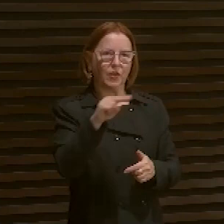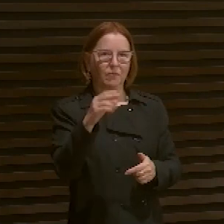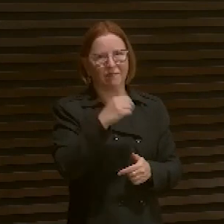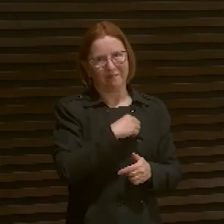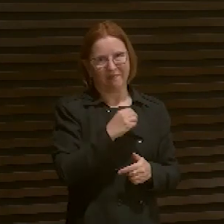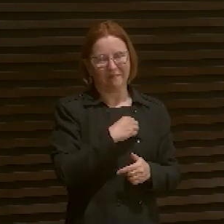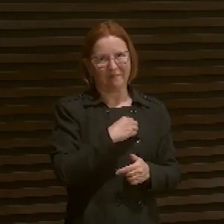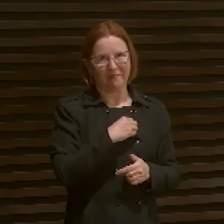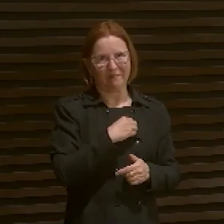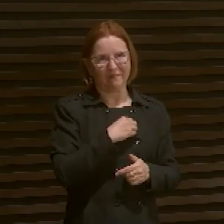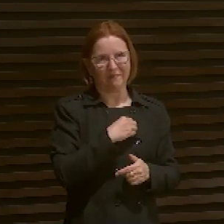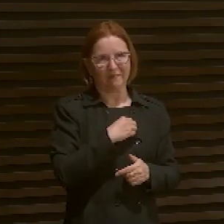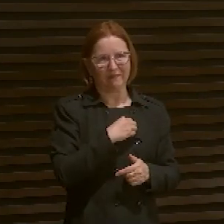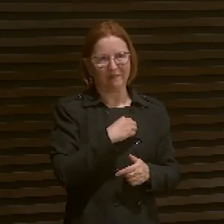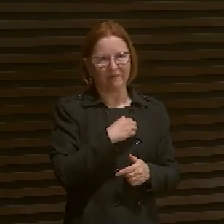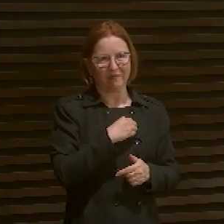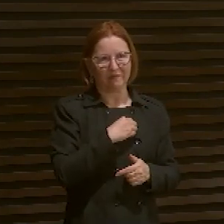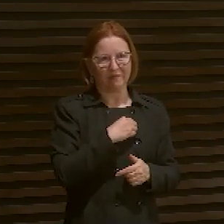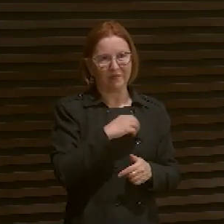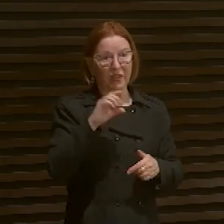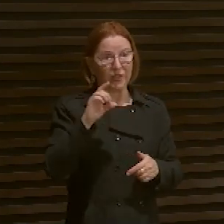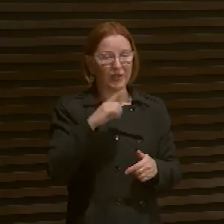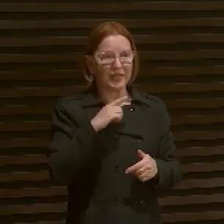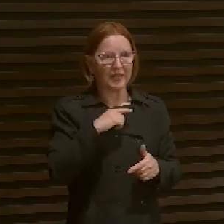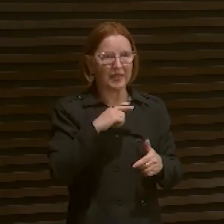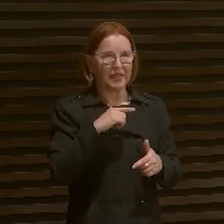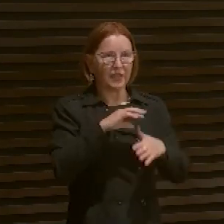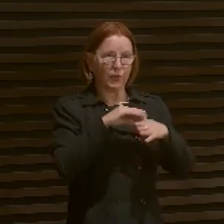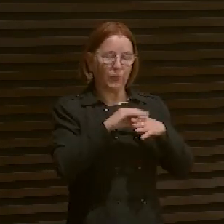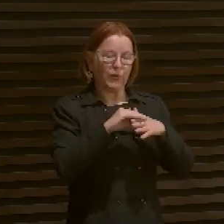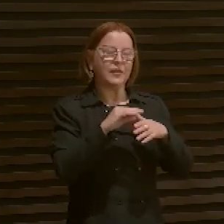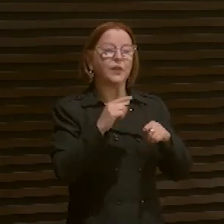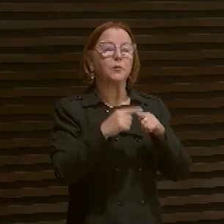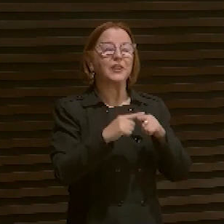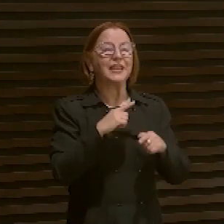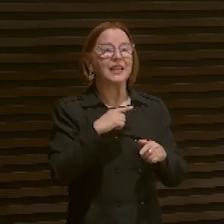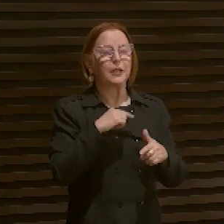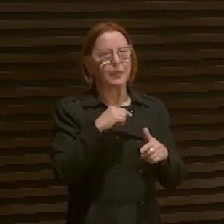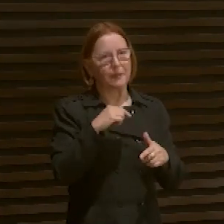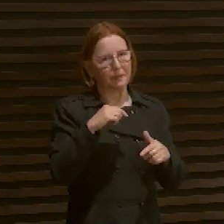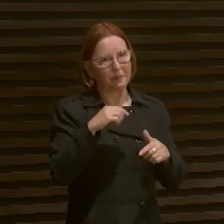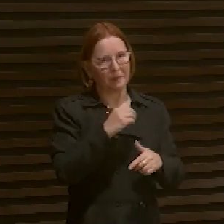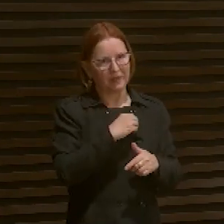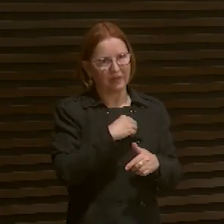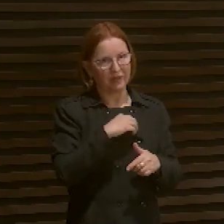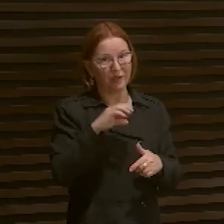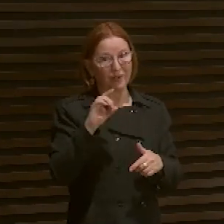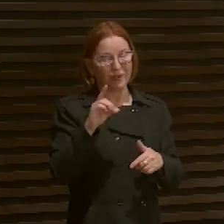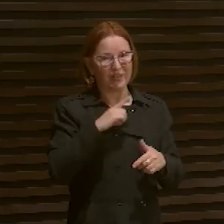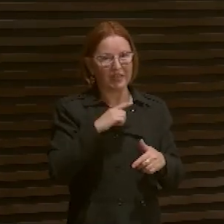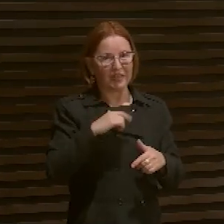pecado. Só existe doença porque existe pecado. Só existe sofrimento porque existe pecado.